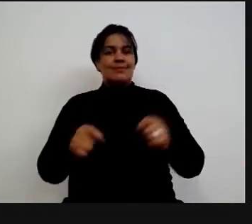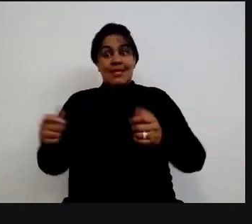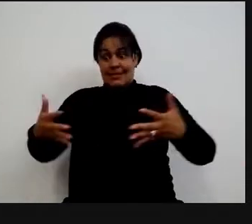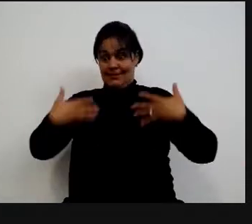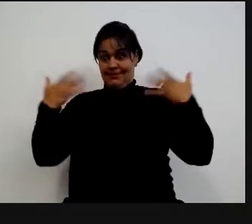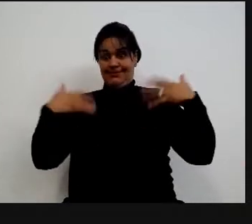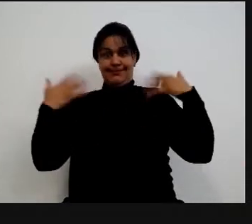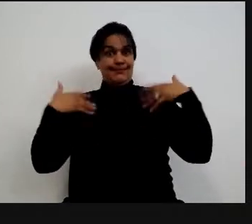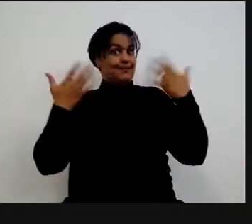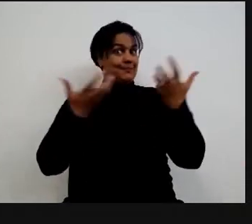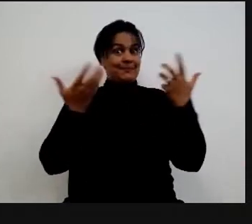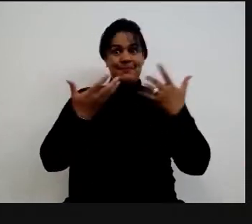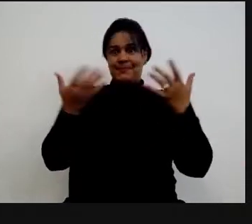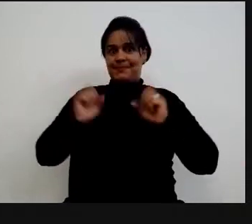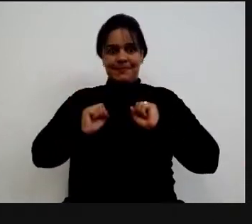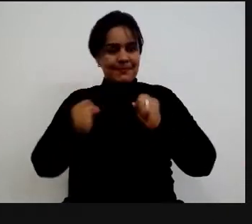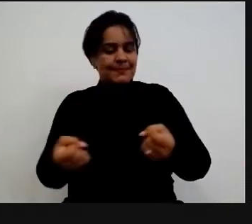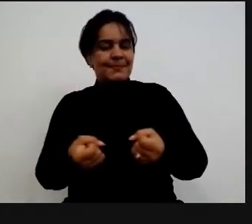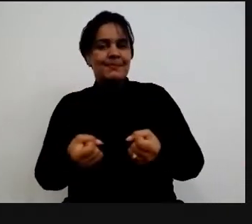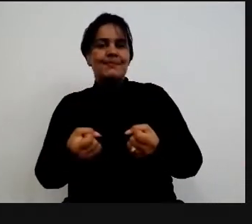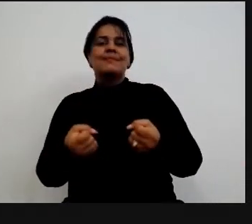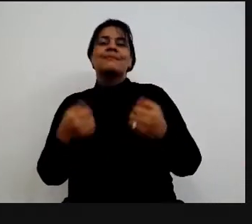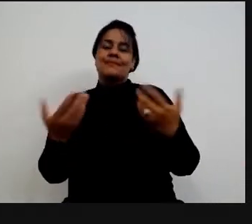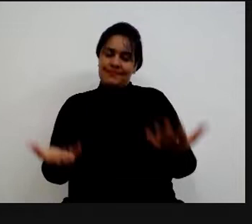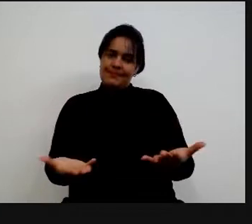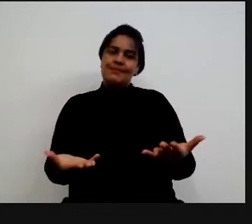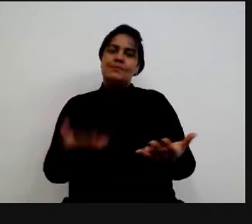que está entusiasmado, que está buscando o engajamento de quem